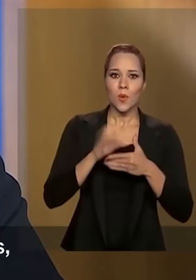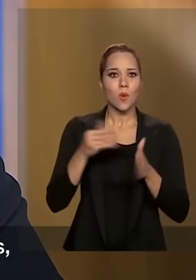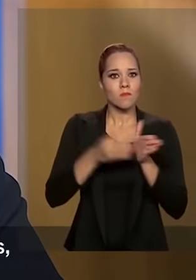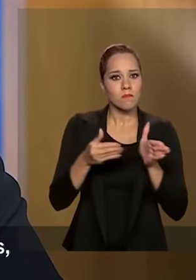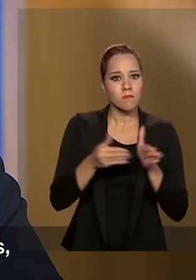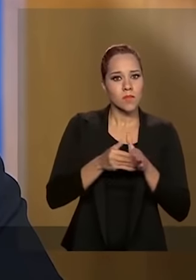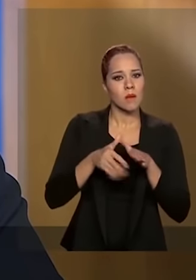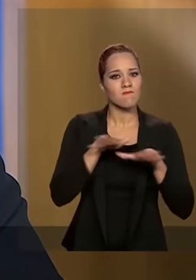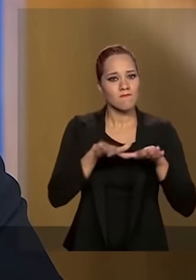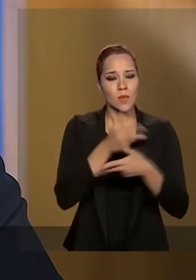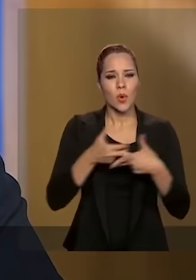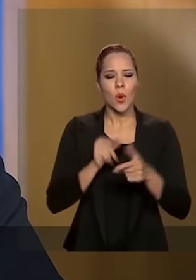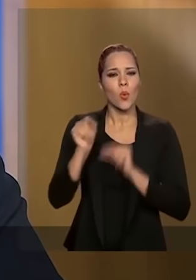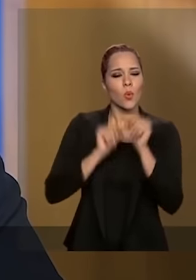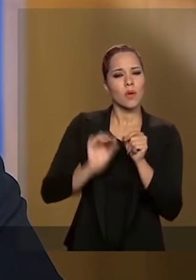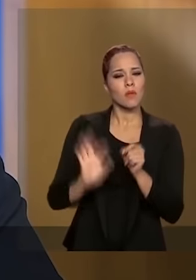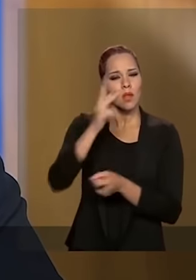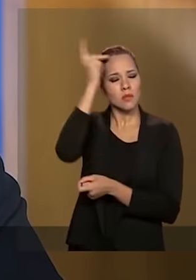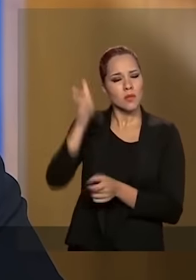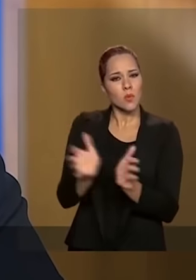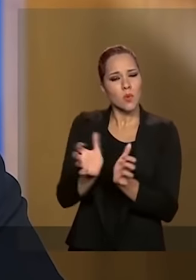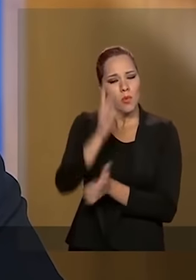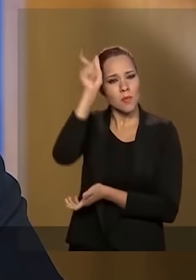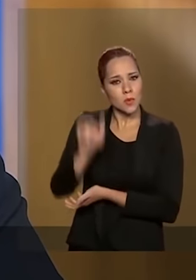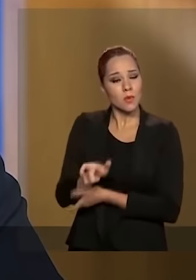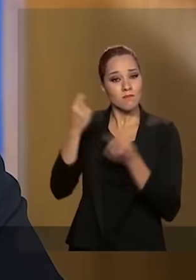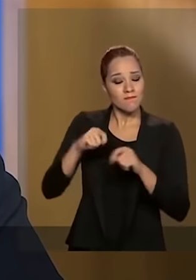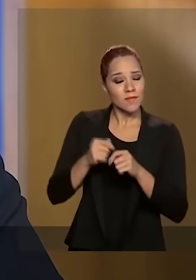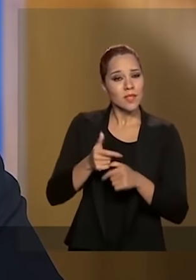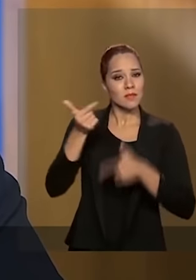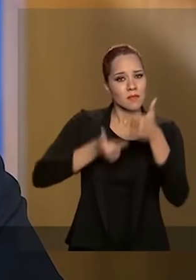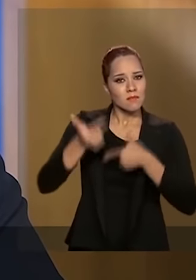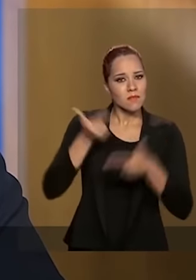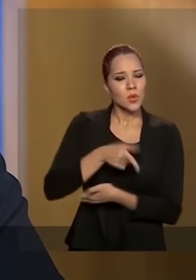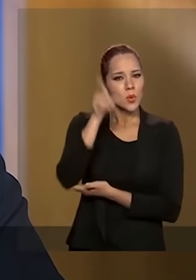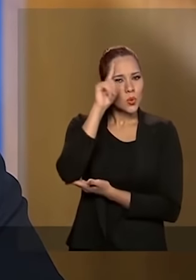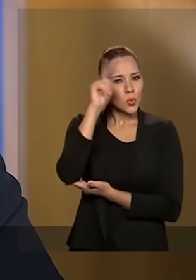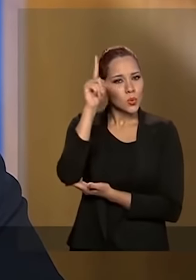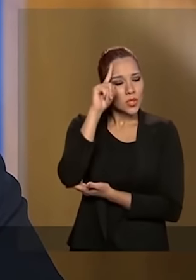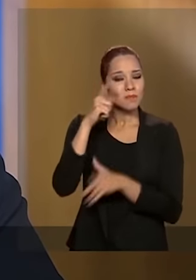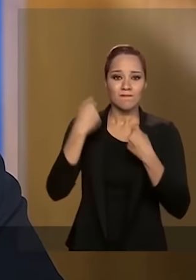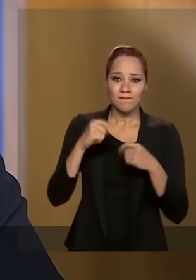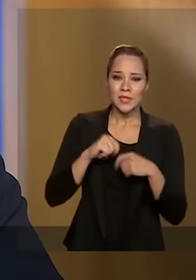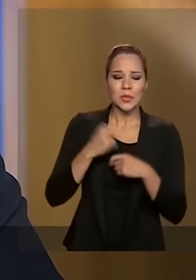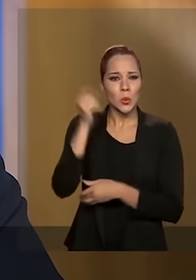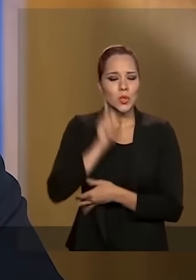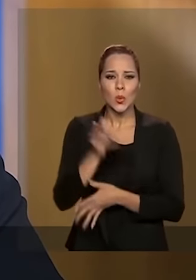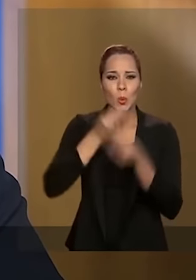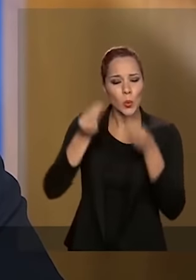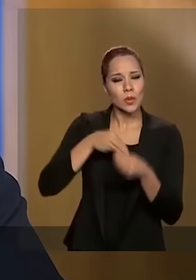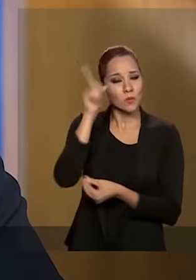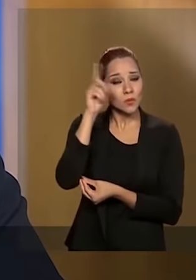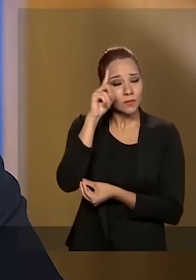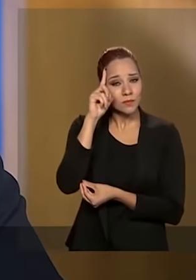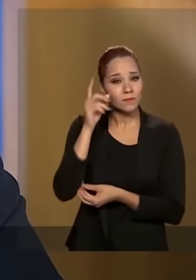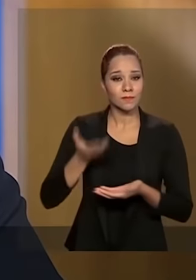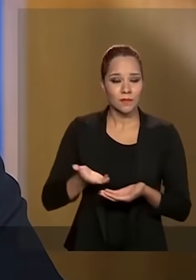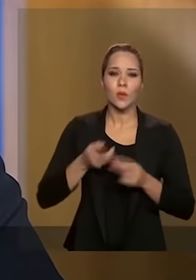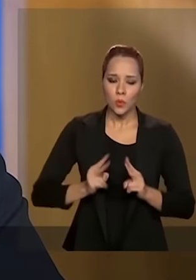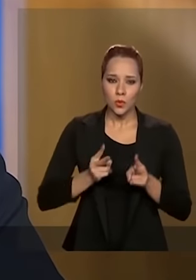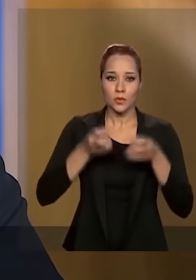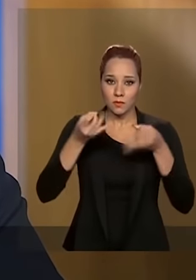ou linha d'água e o que acontecerá com essa pessoas que tem que trabalhar todos os dias e que tem ganhar o pão de cada dia todos os dias